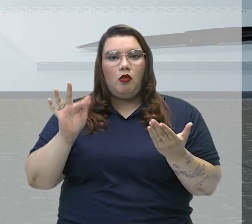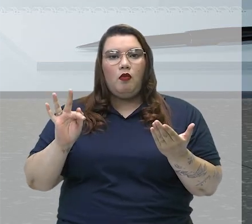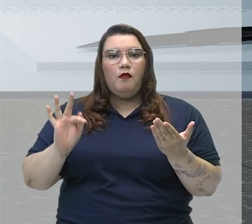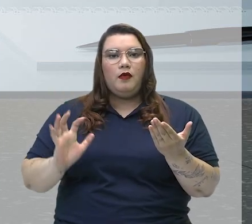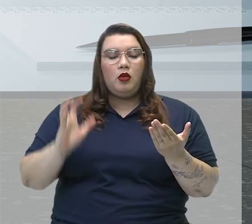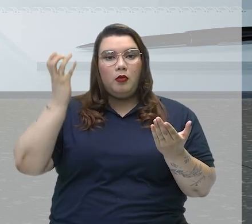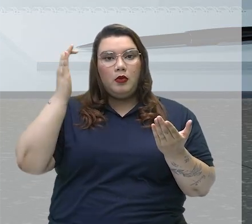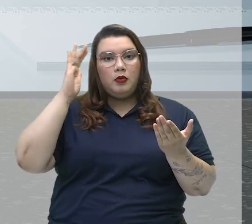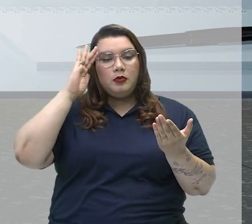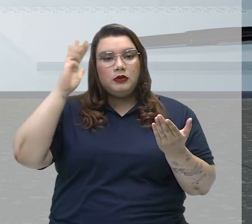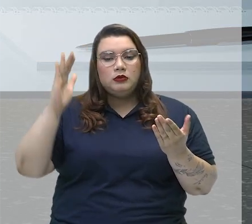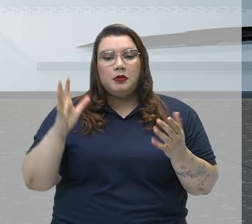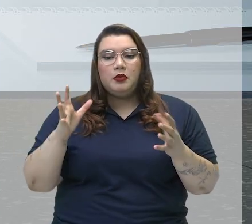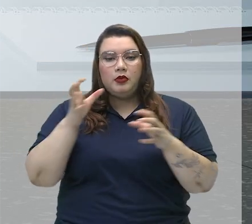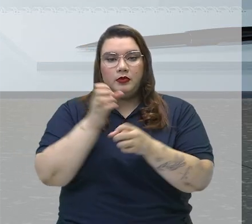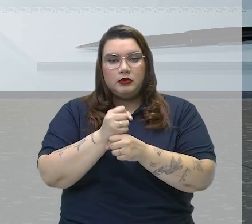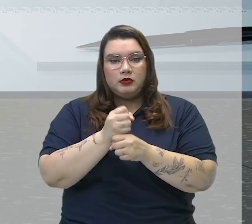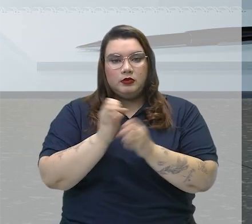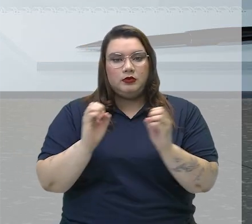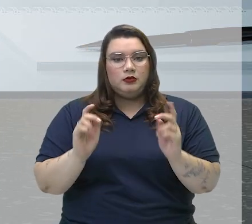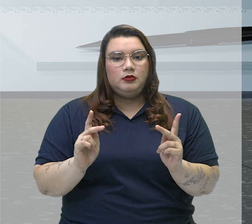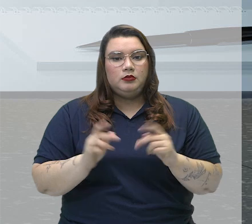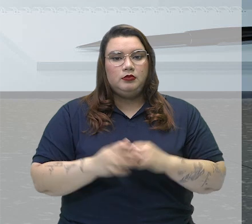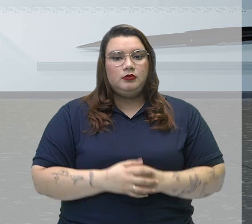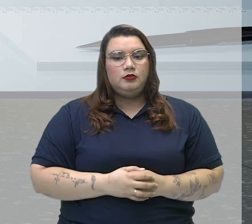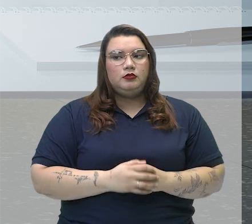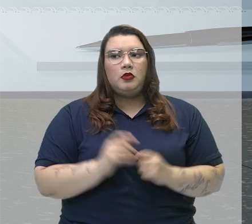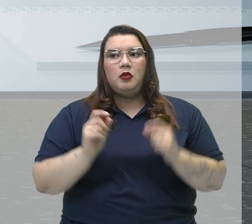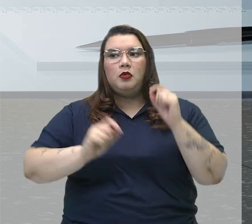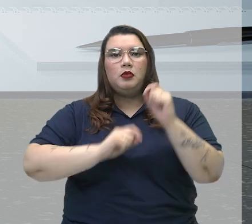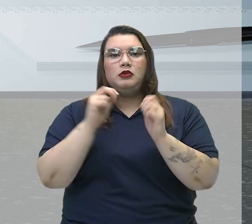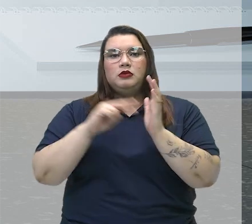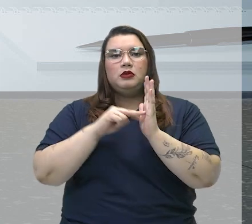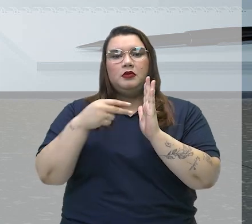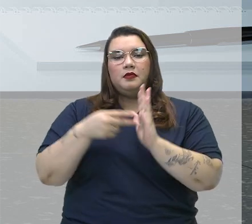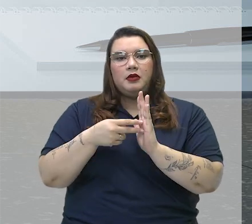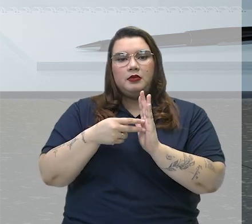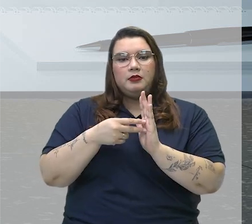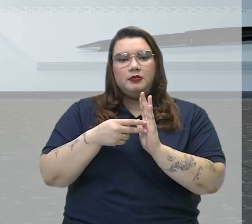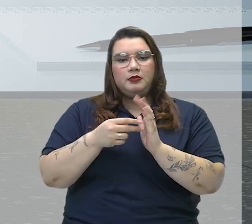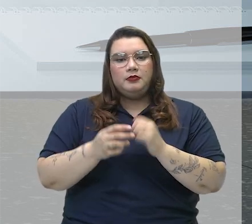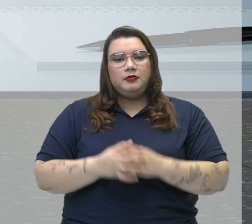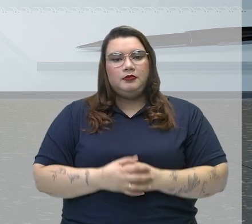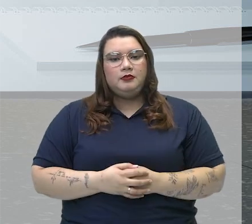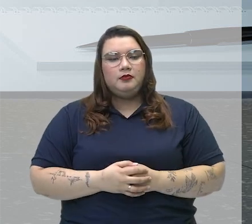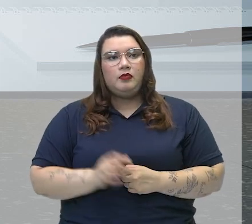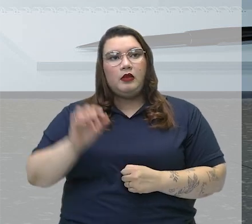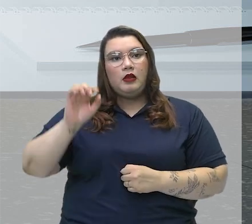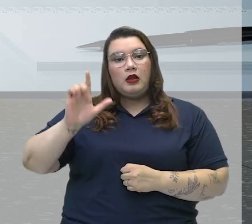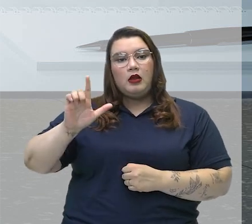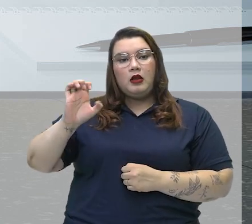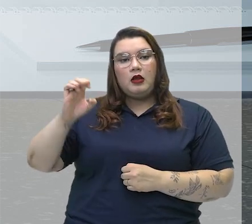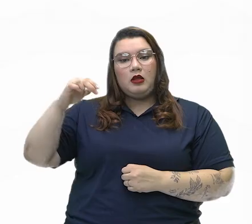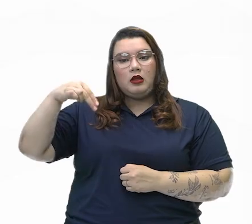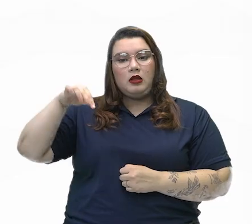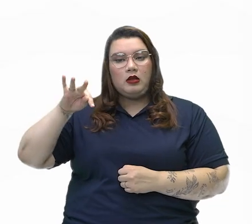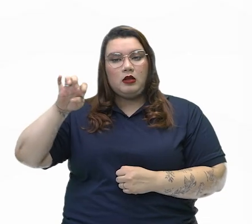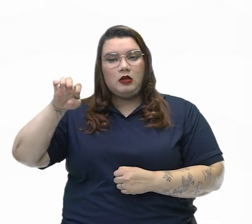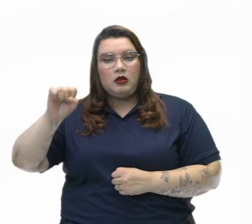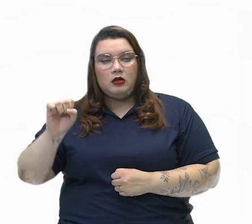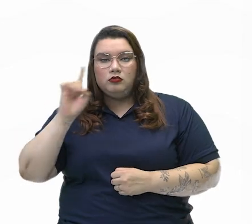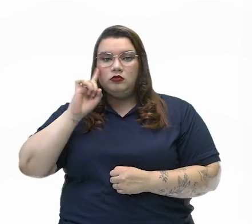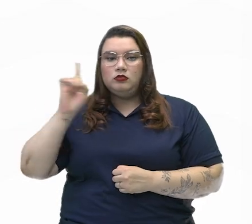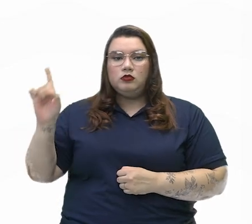o fenômeno predominante aí é o fenômeno da refração. Mas o que são lentes? São